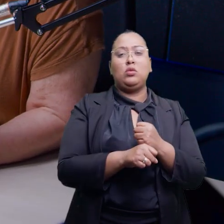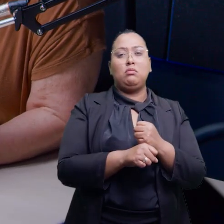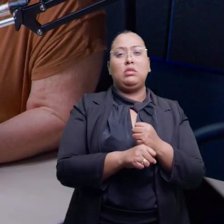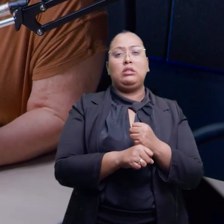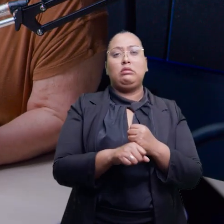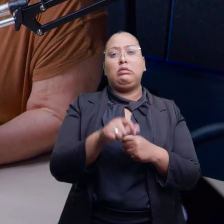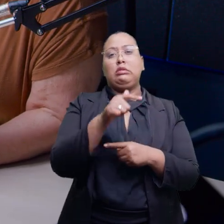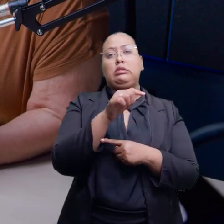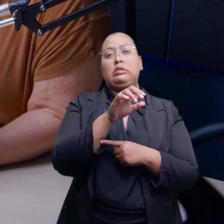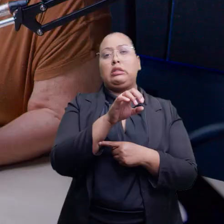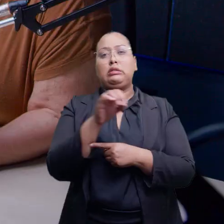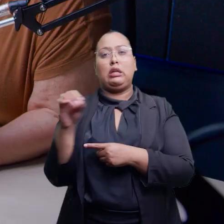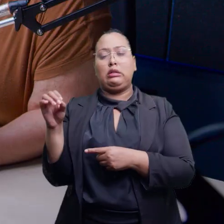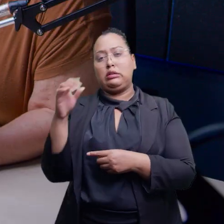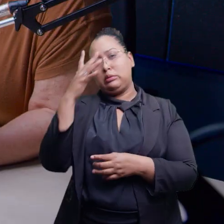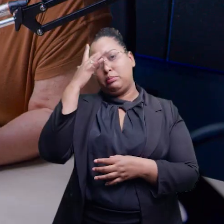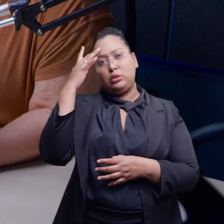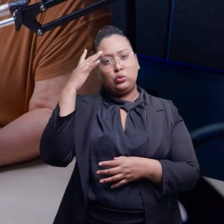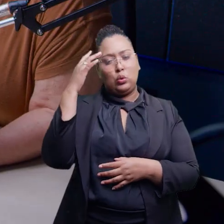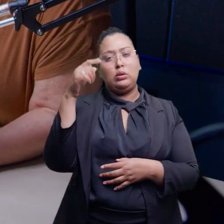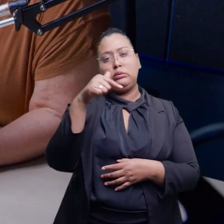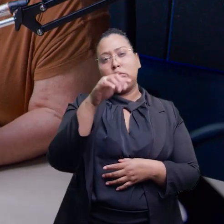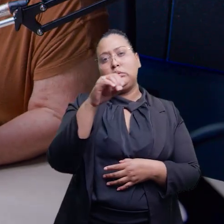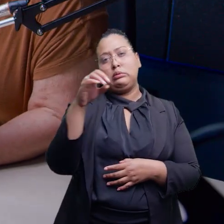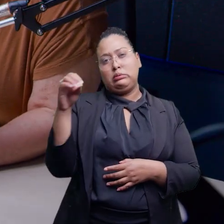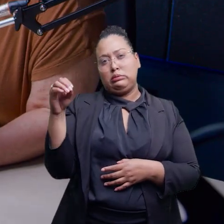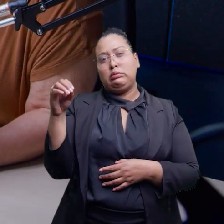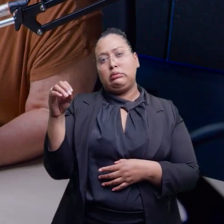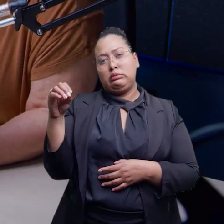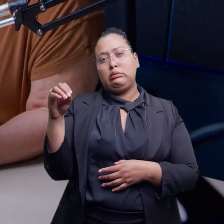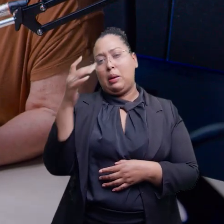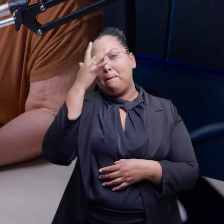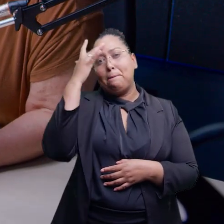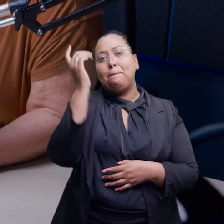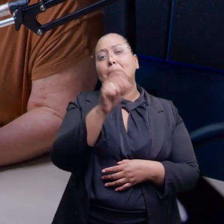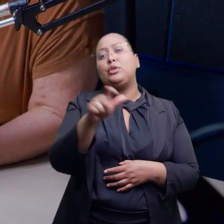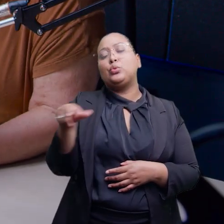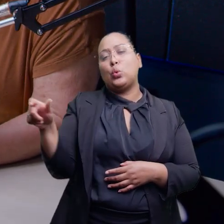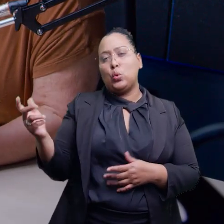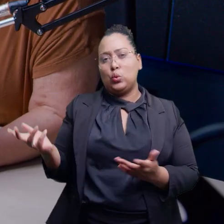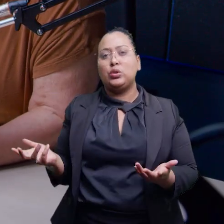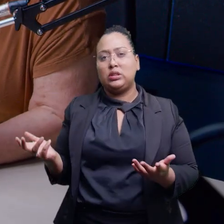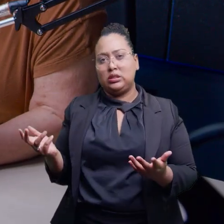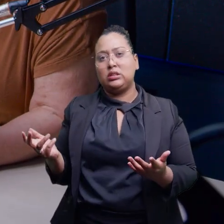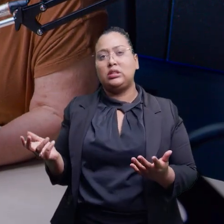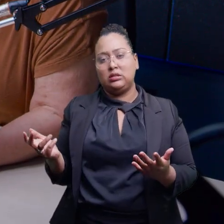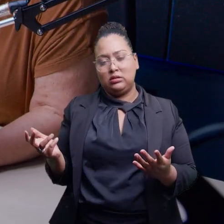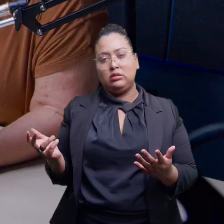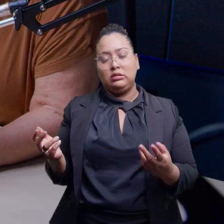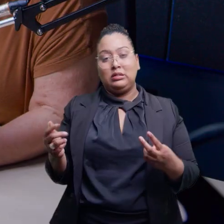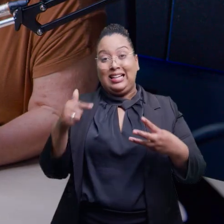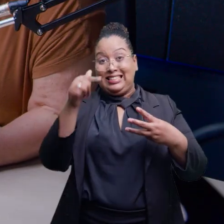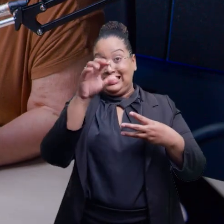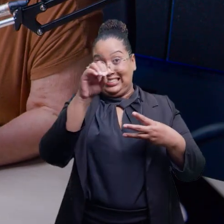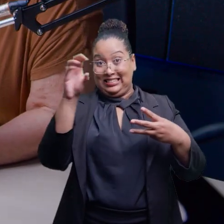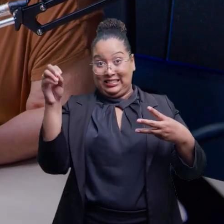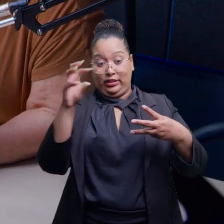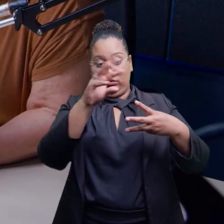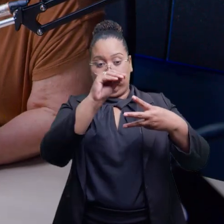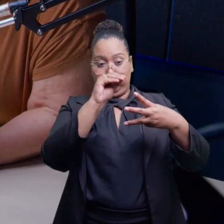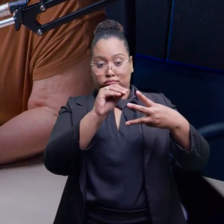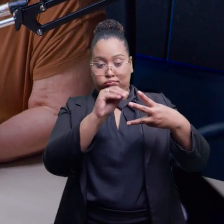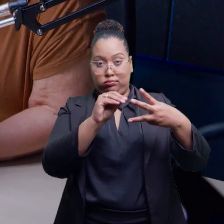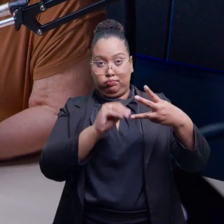umas 700 pessoas, né? Não sei, não vou dizer famílias, mas umas 700 pessoas divididas nesses